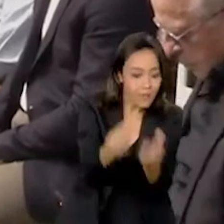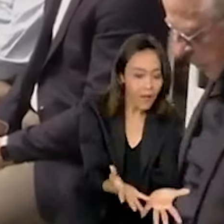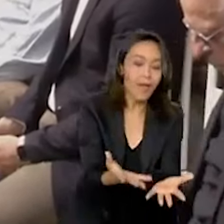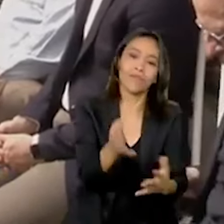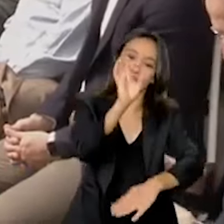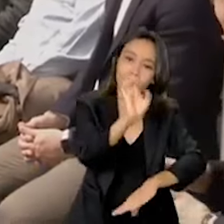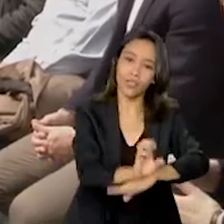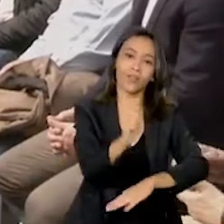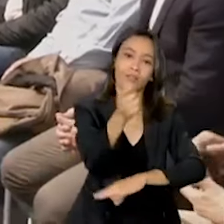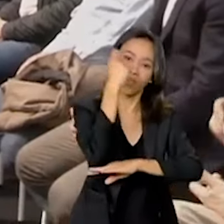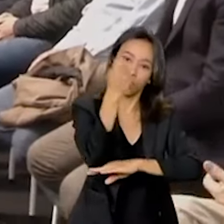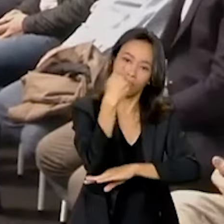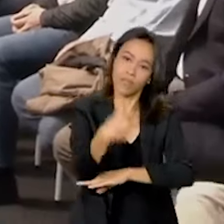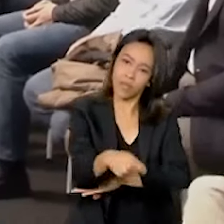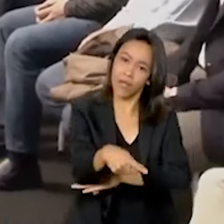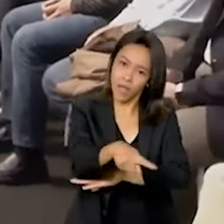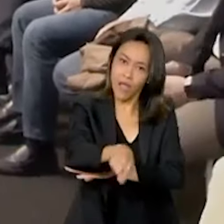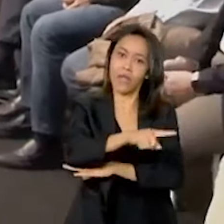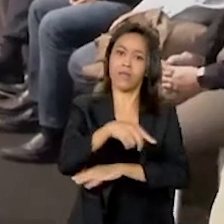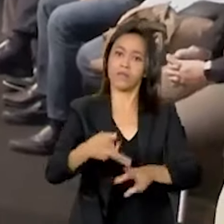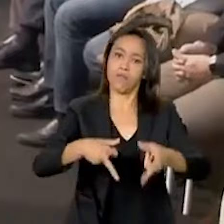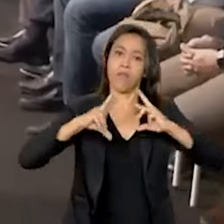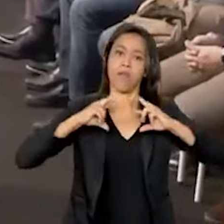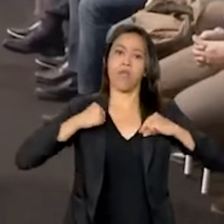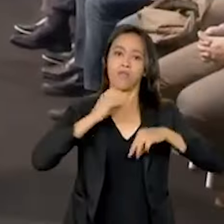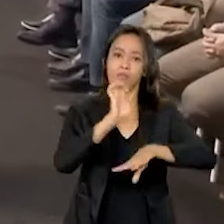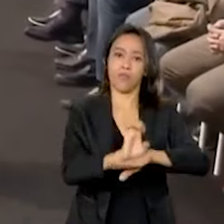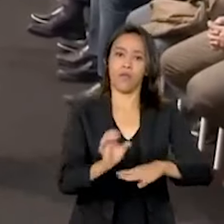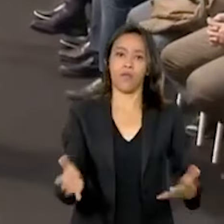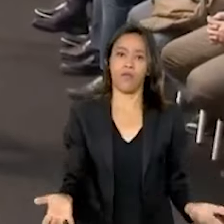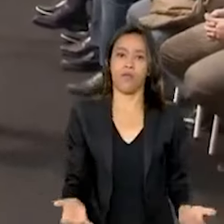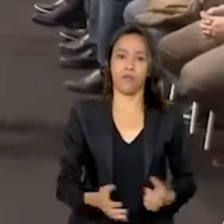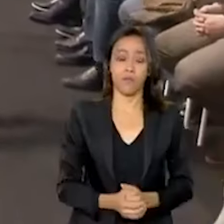Sul aquilo que ele merece.